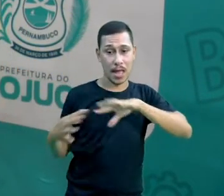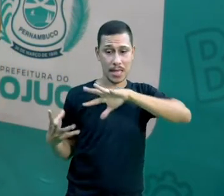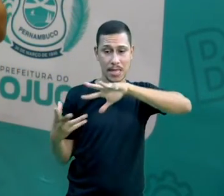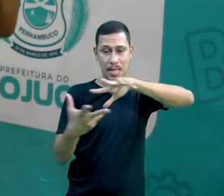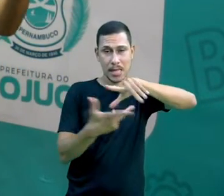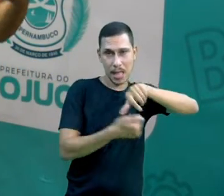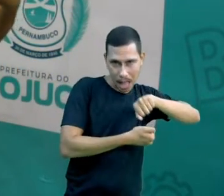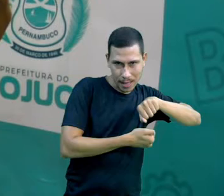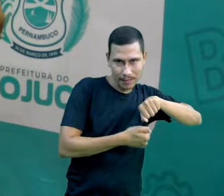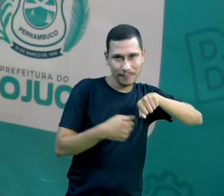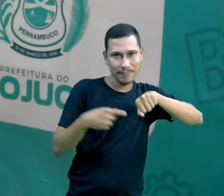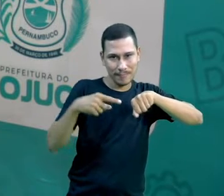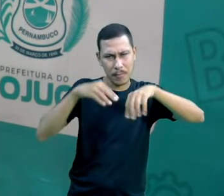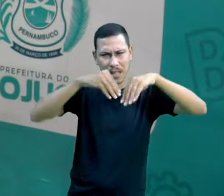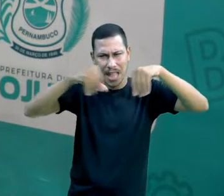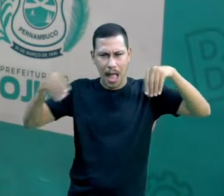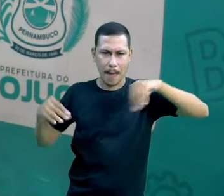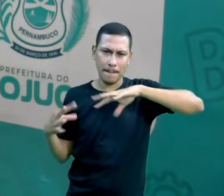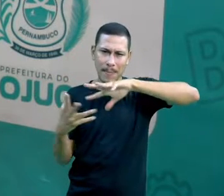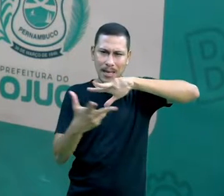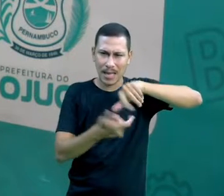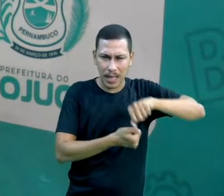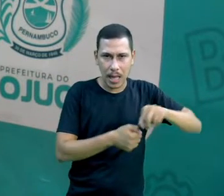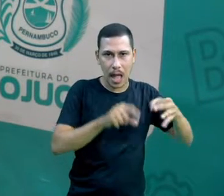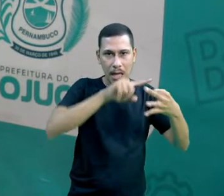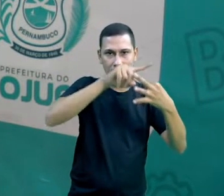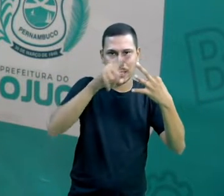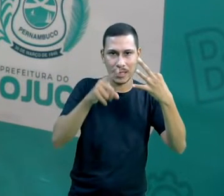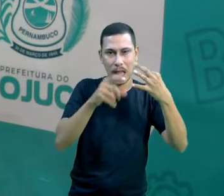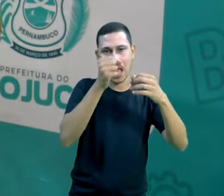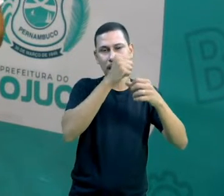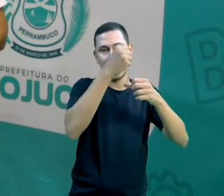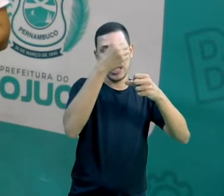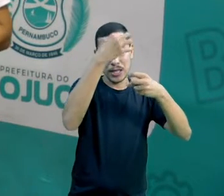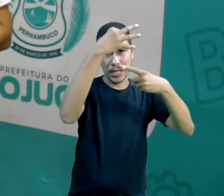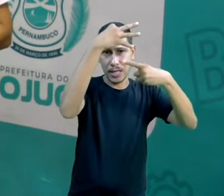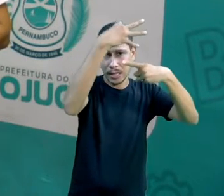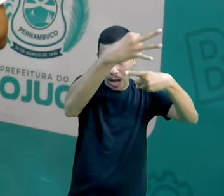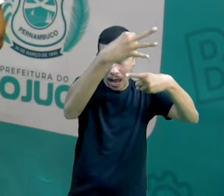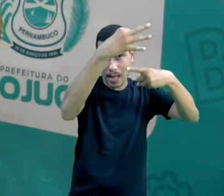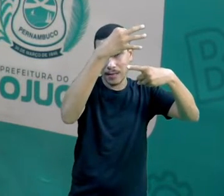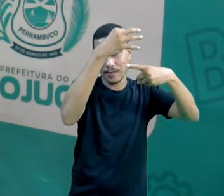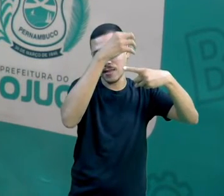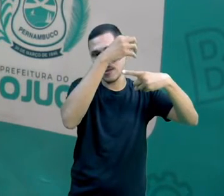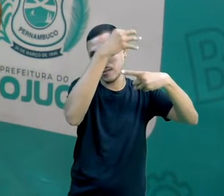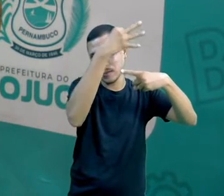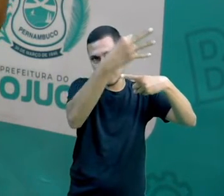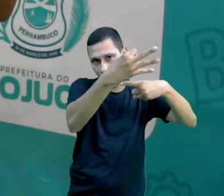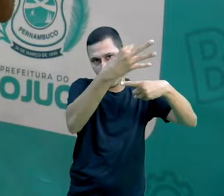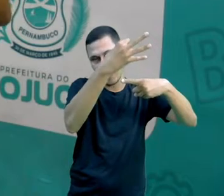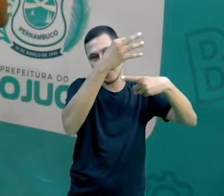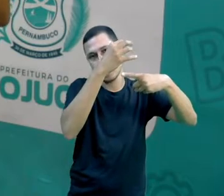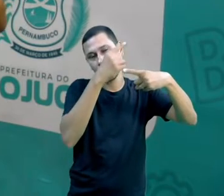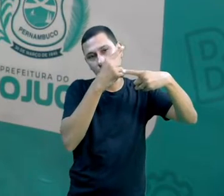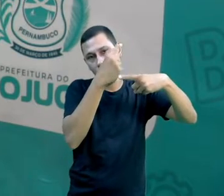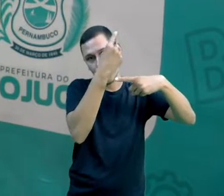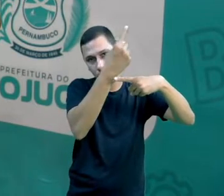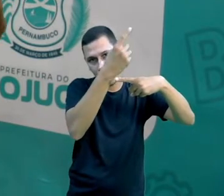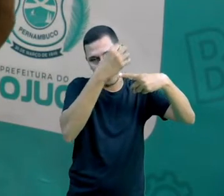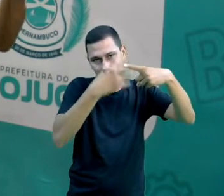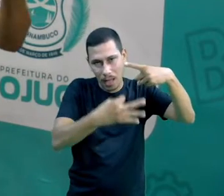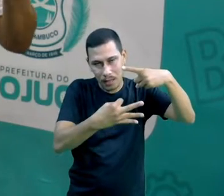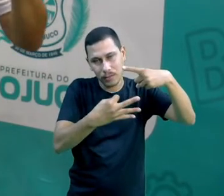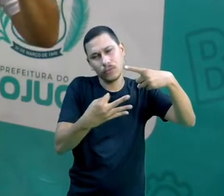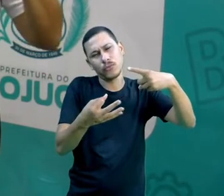né? Com 3/3 de água e 1/3 de terra. E essa terra são divididas